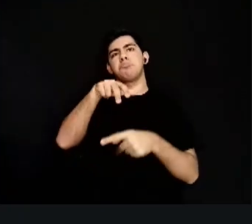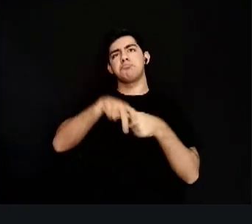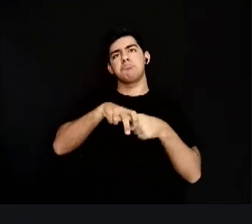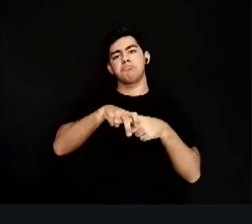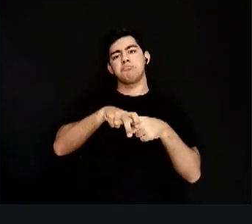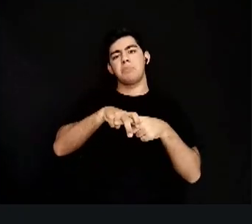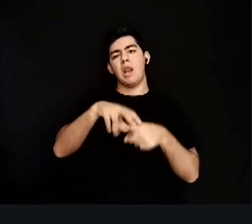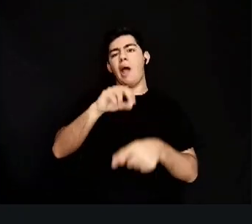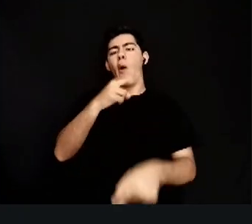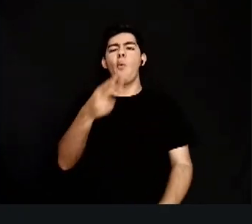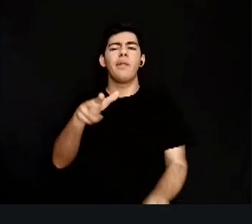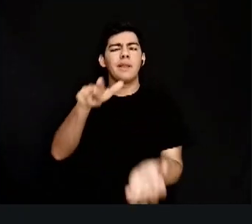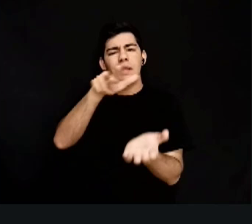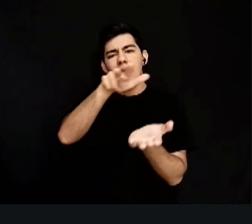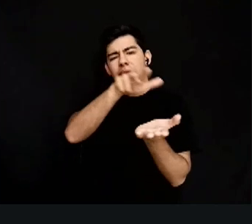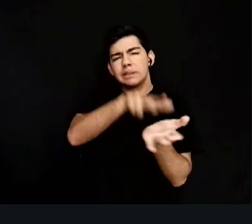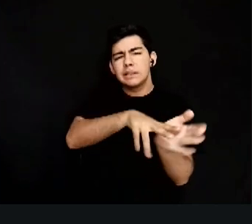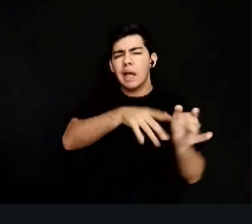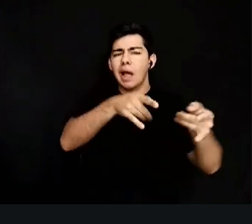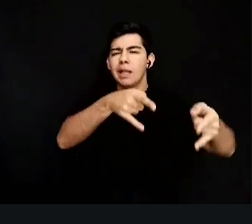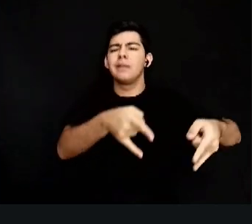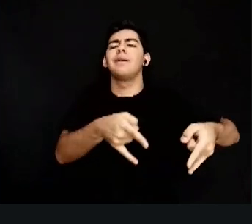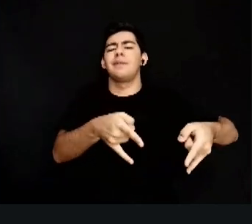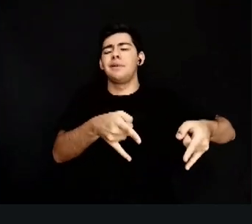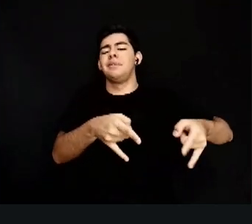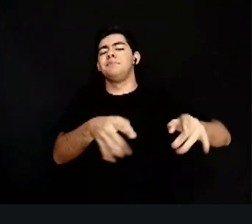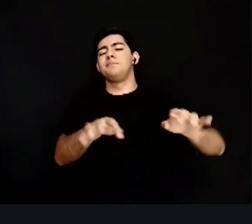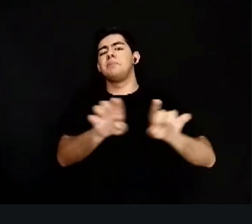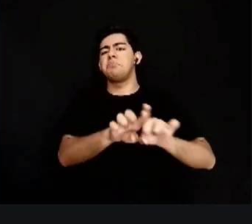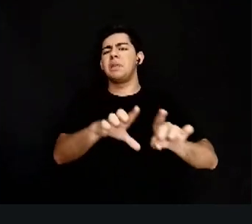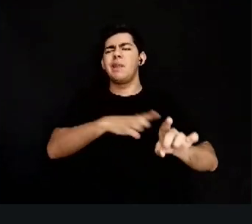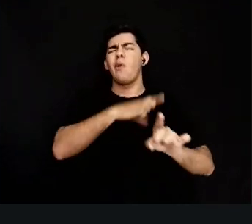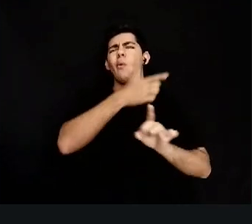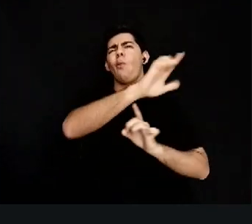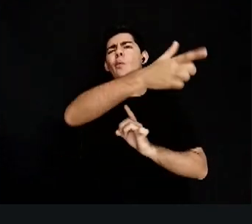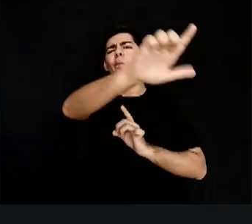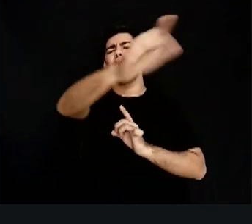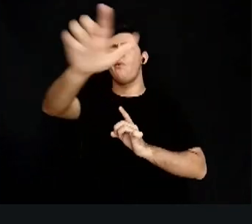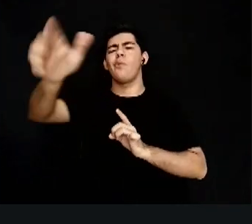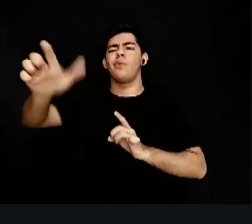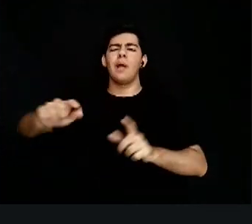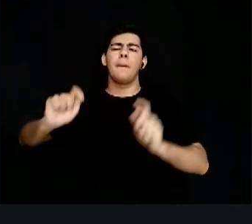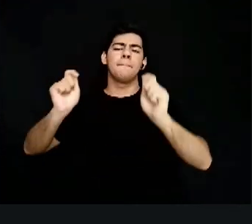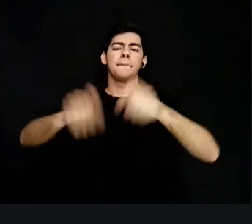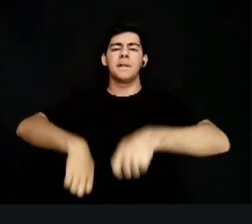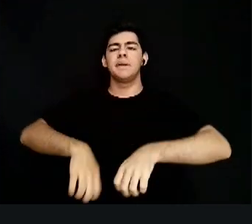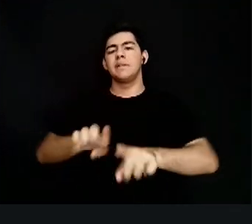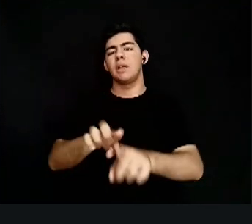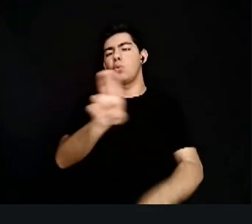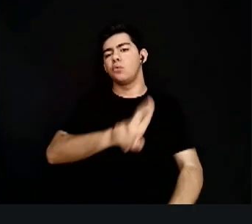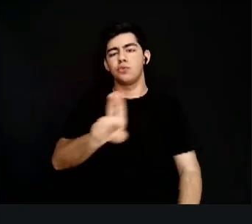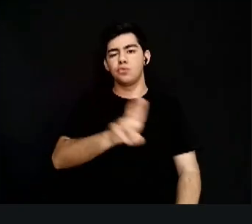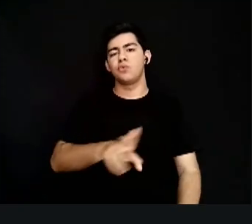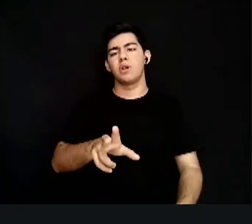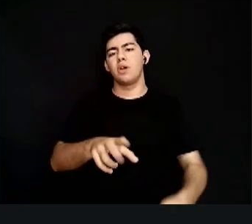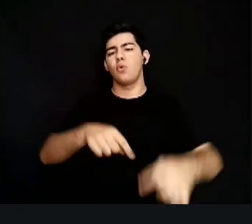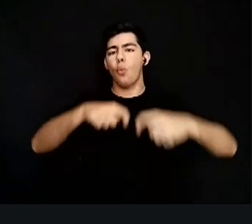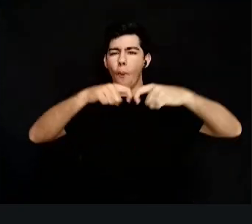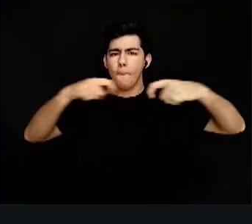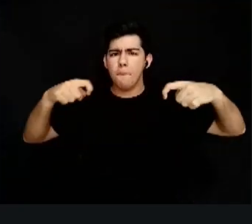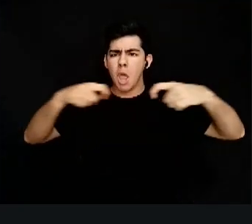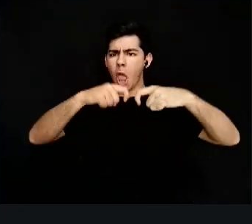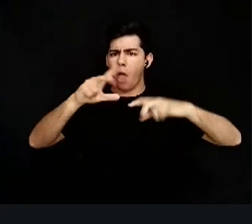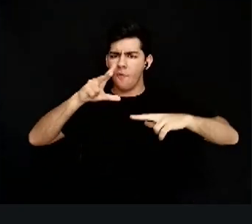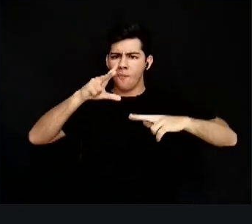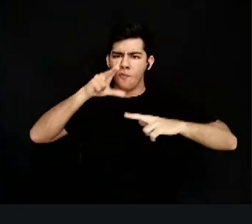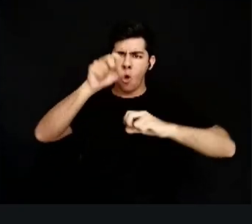muito tempo acamado, né, dentro das possibilidades. E existem outras medidas também, uso de meios de compressão,